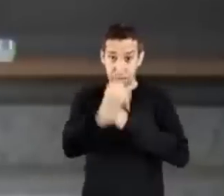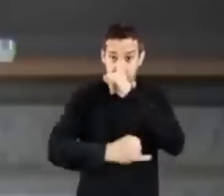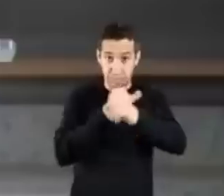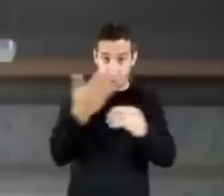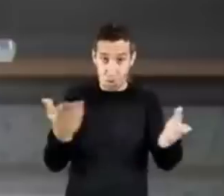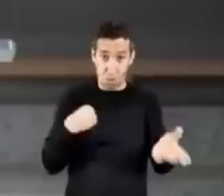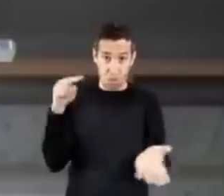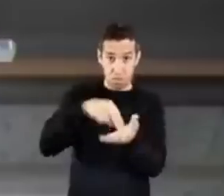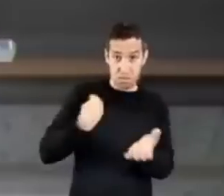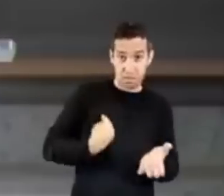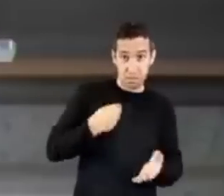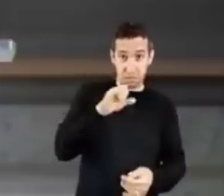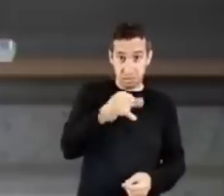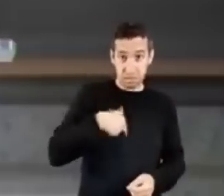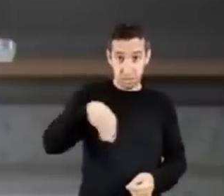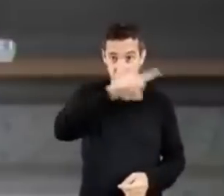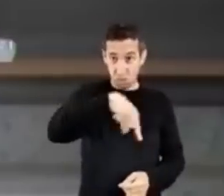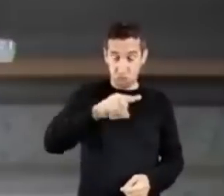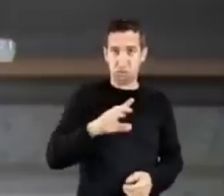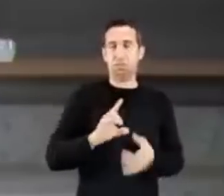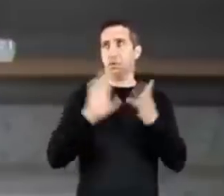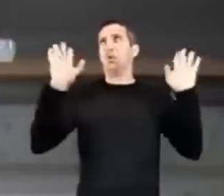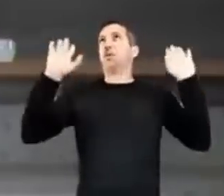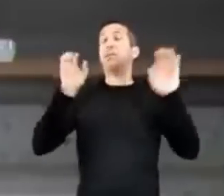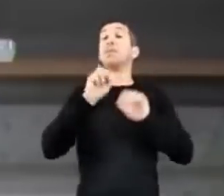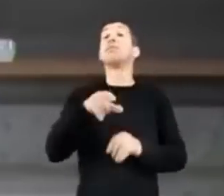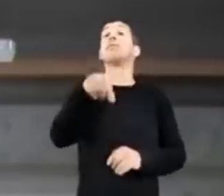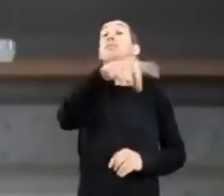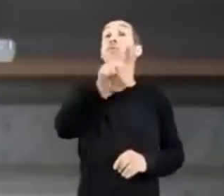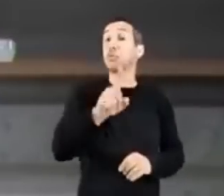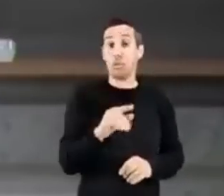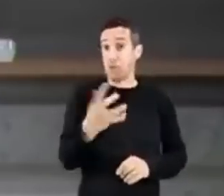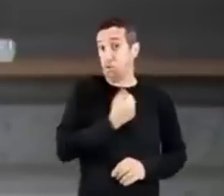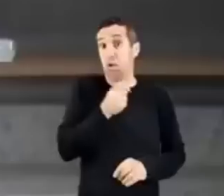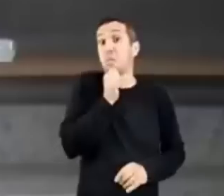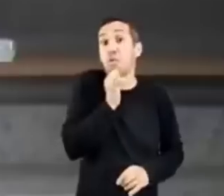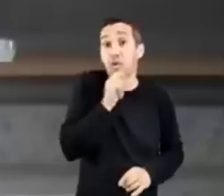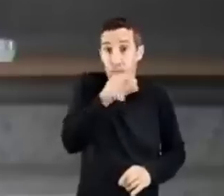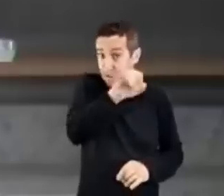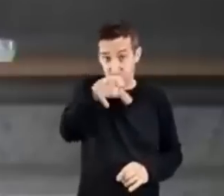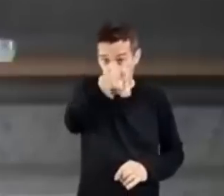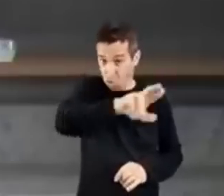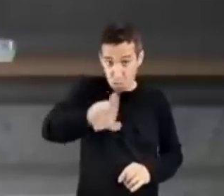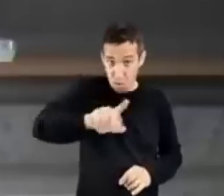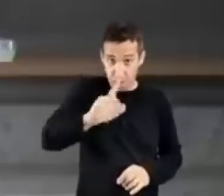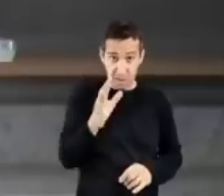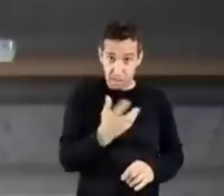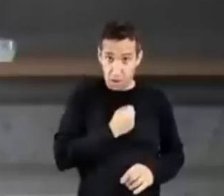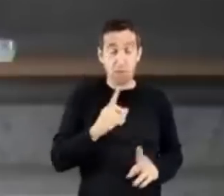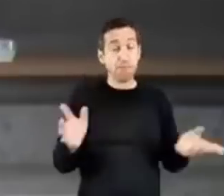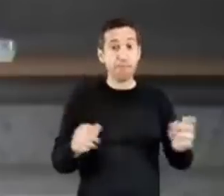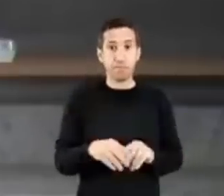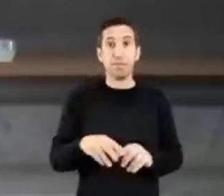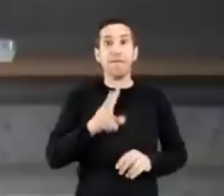se alguém de nós Deus os livros mas se alguém de nós não for salvo por exemplo essa cena vai aparecer no teu